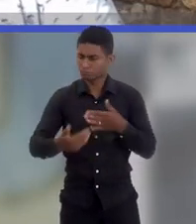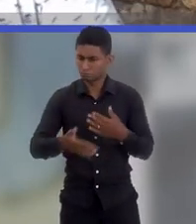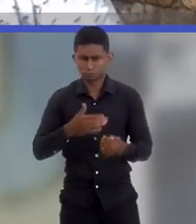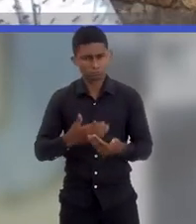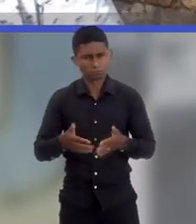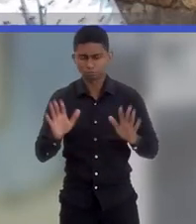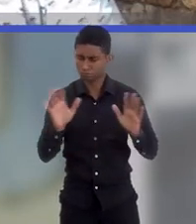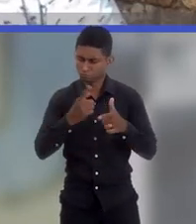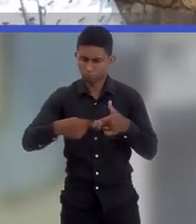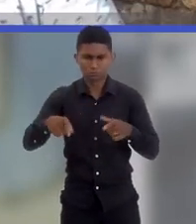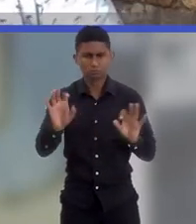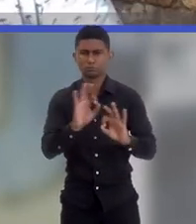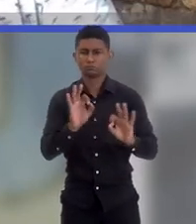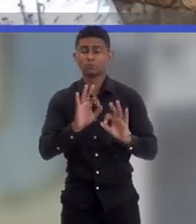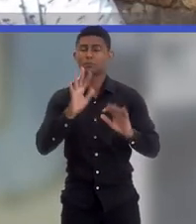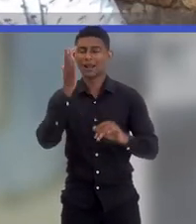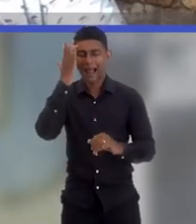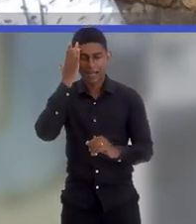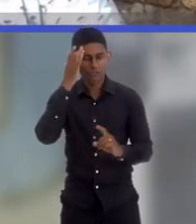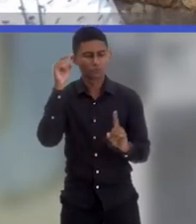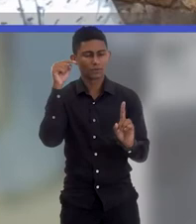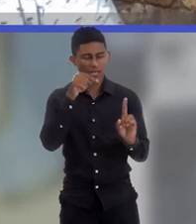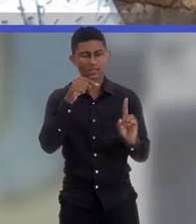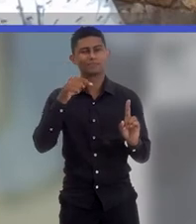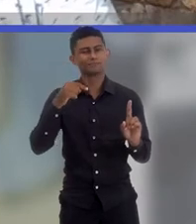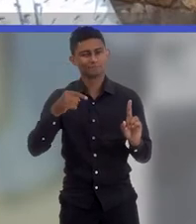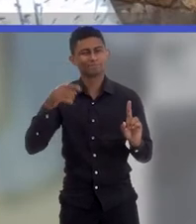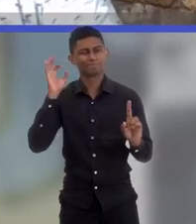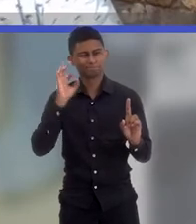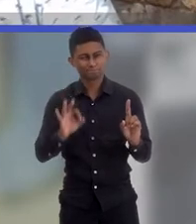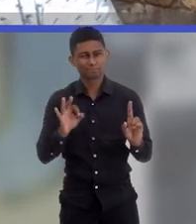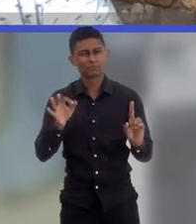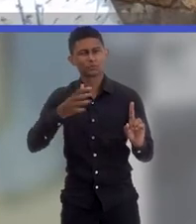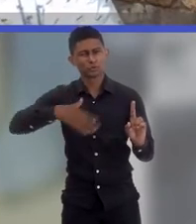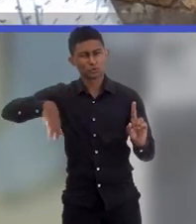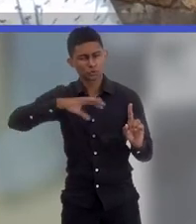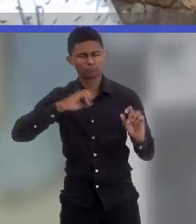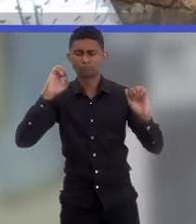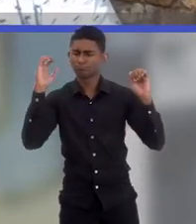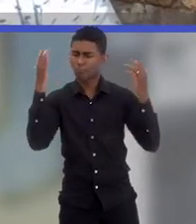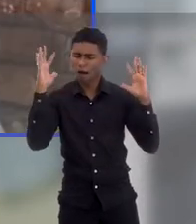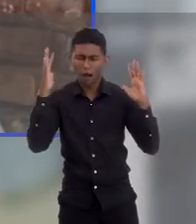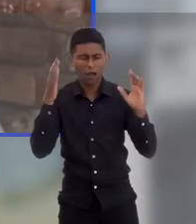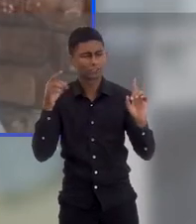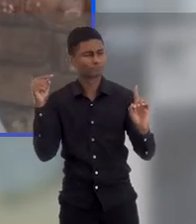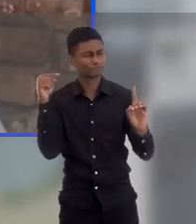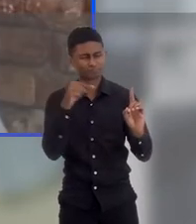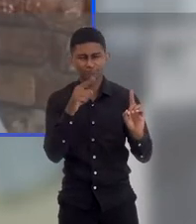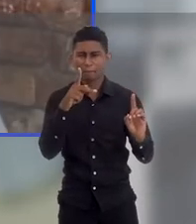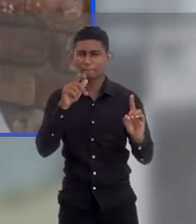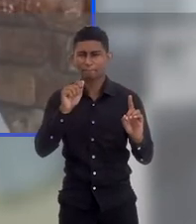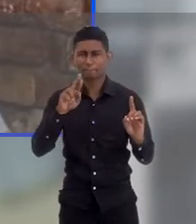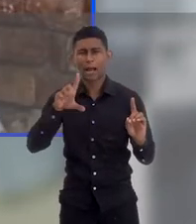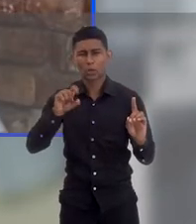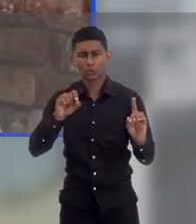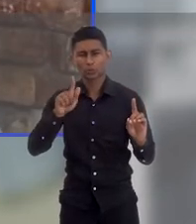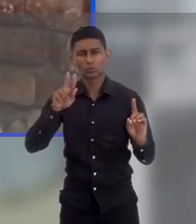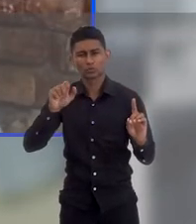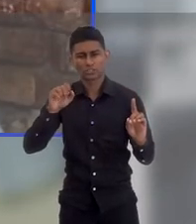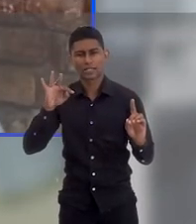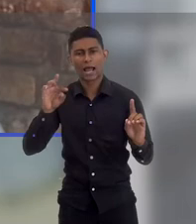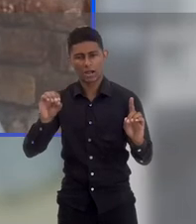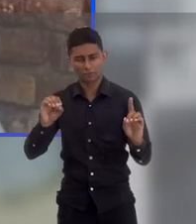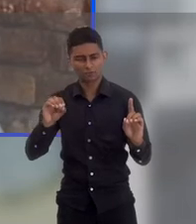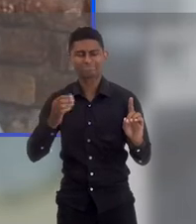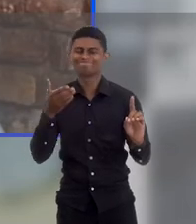Para estar lá, mas porque o ponto é, o Paulo Gustavo merece todas as homenagens, merece ser lembrado, festejado, e ele é esse